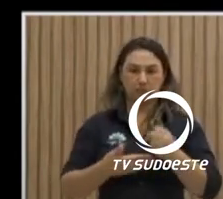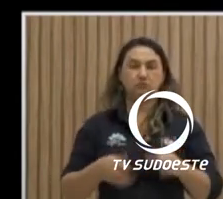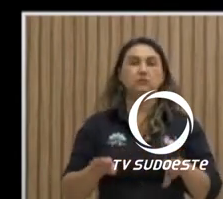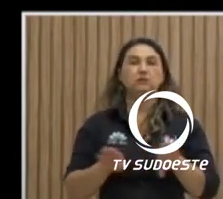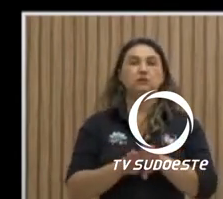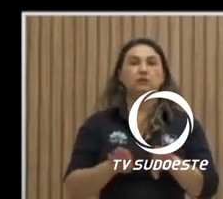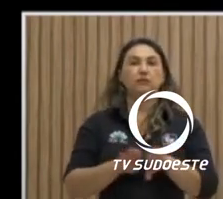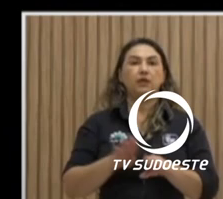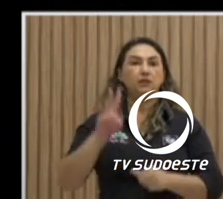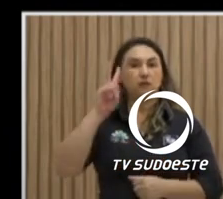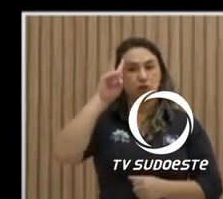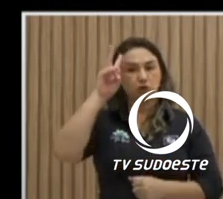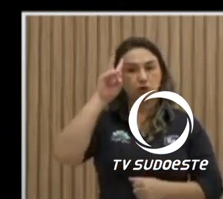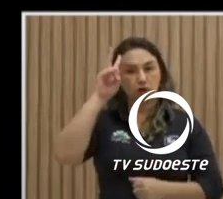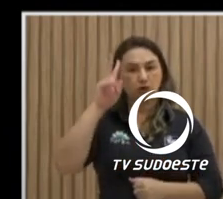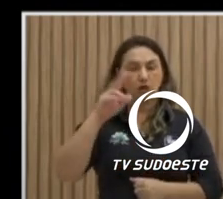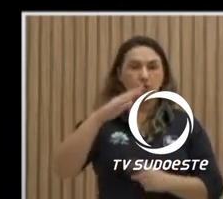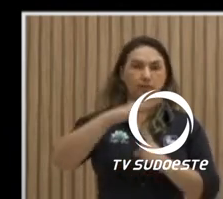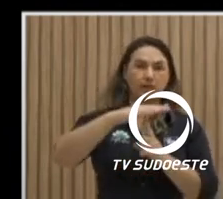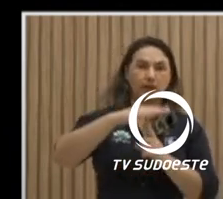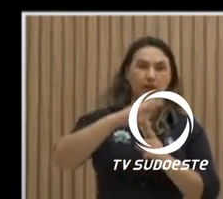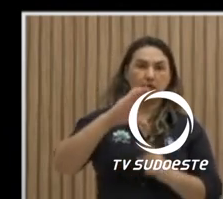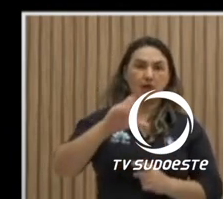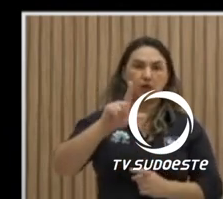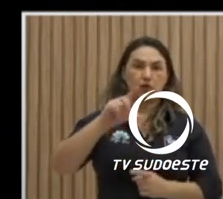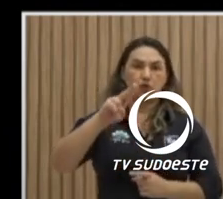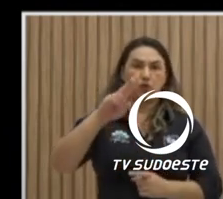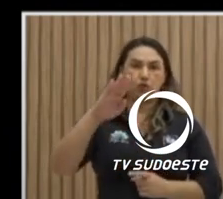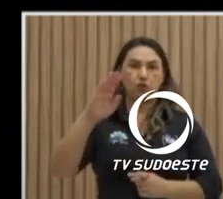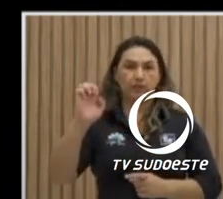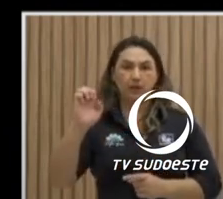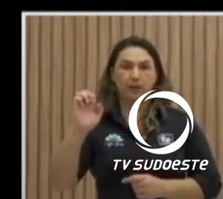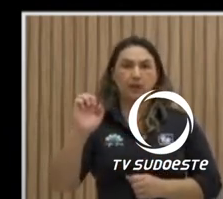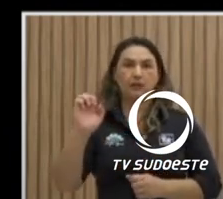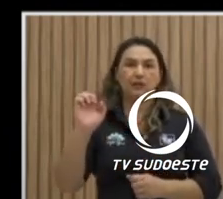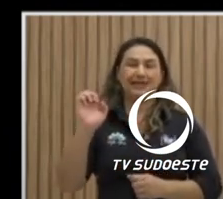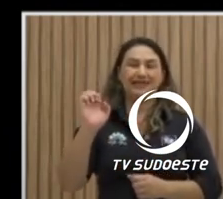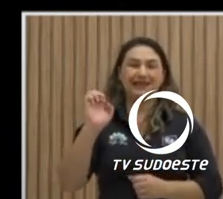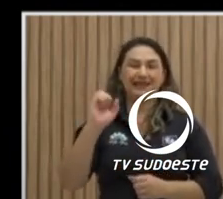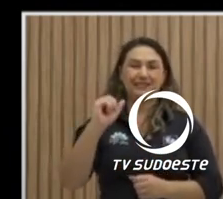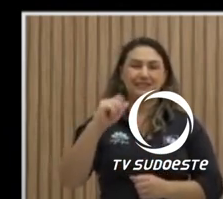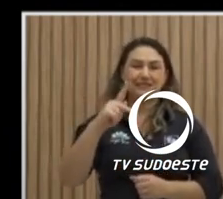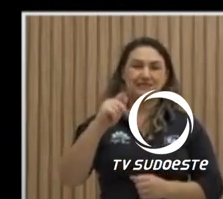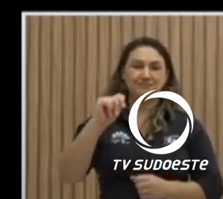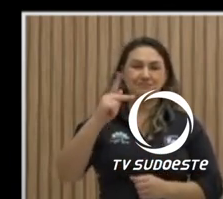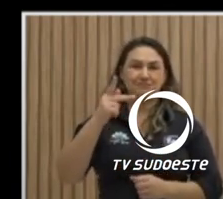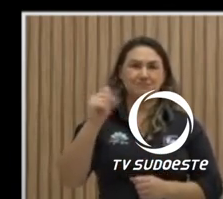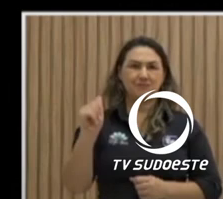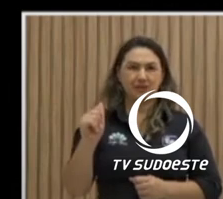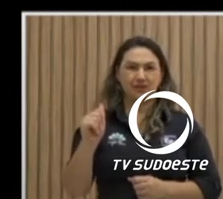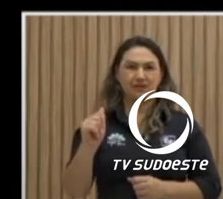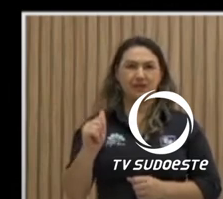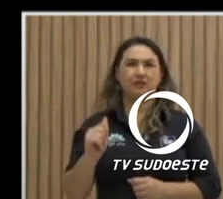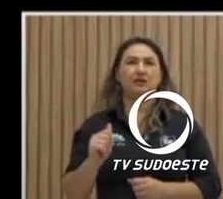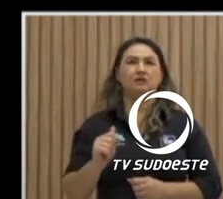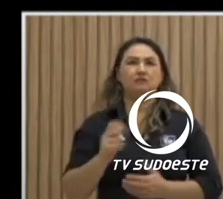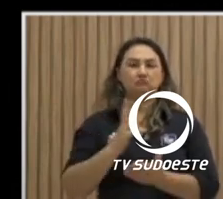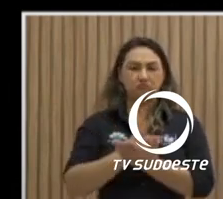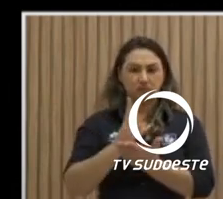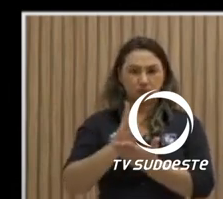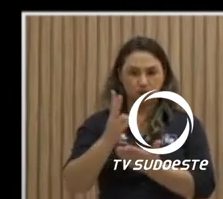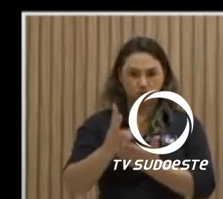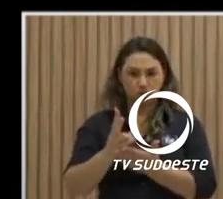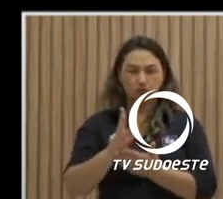trabalha atualmente na Confederação Brasileira de Futsal. Agradecer, dizer que eu estou muito feliz e honrado por isso aqui, né,